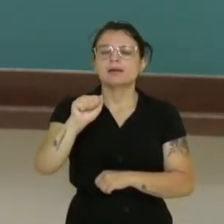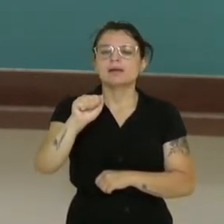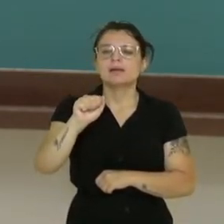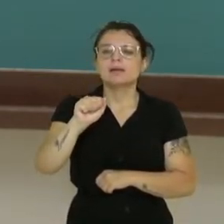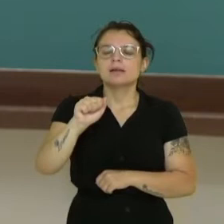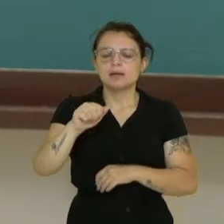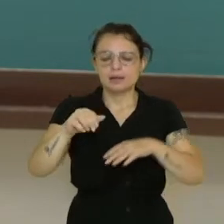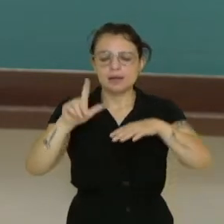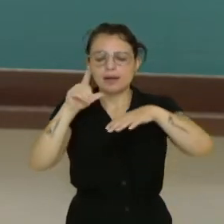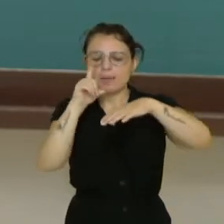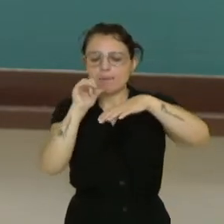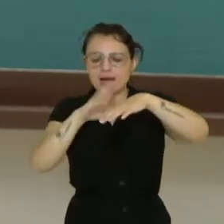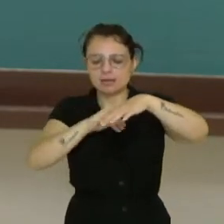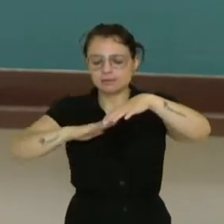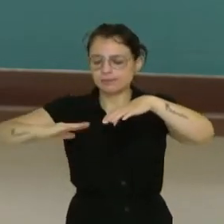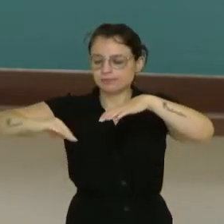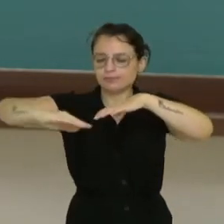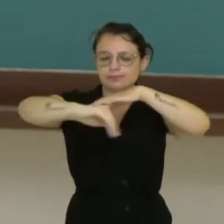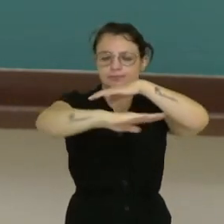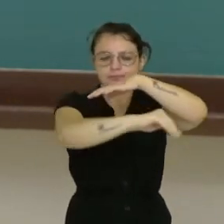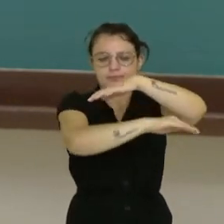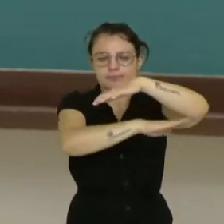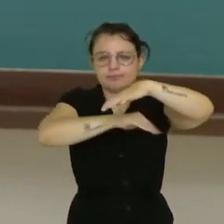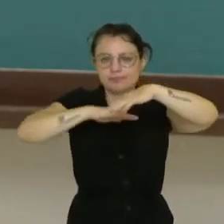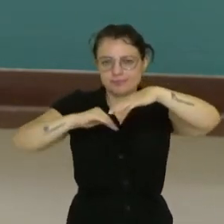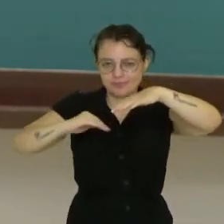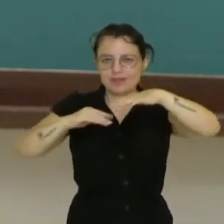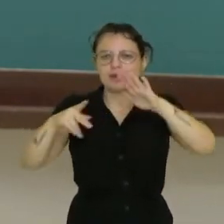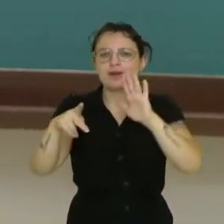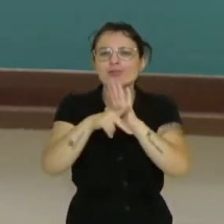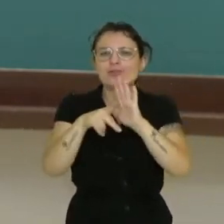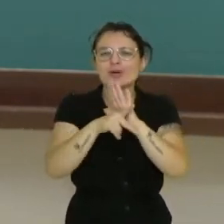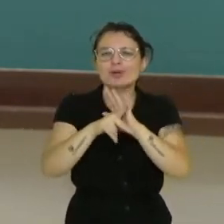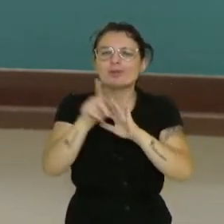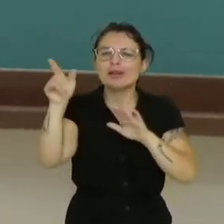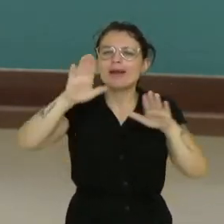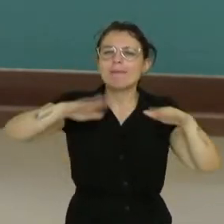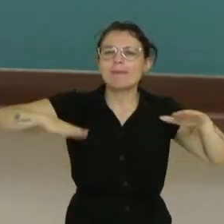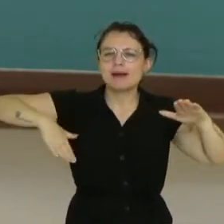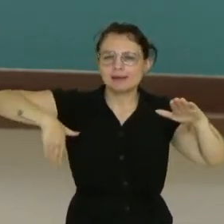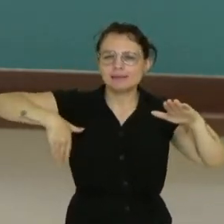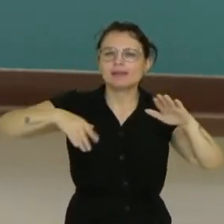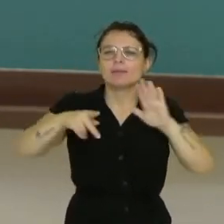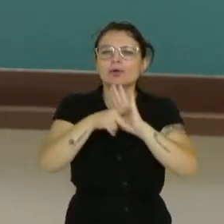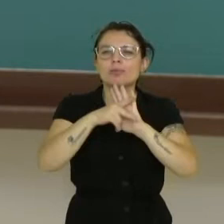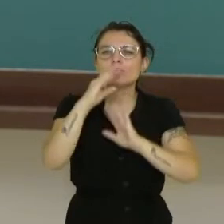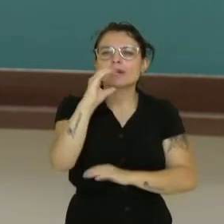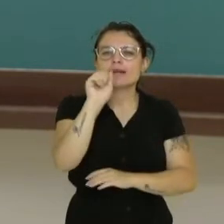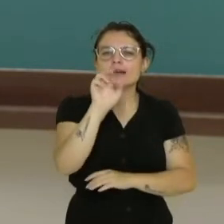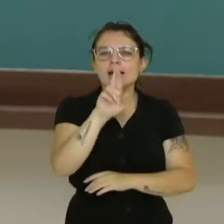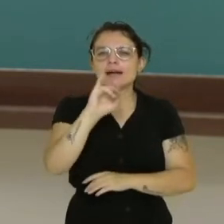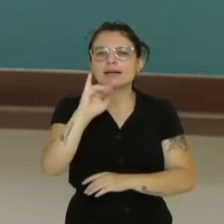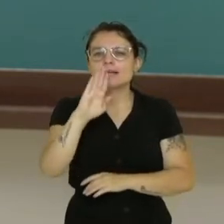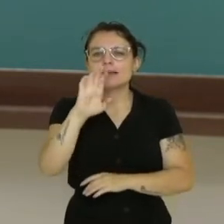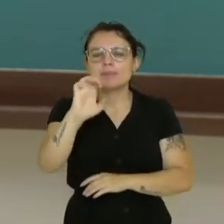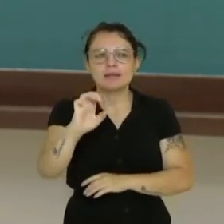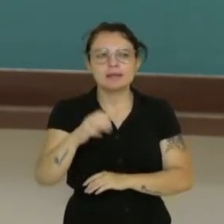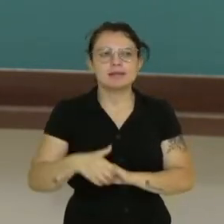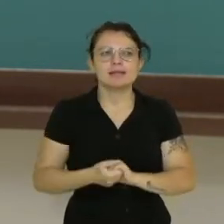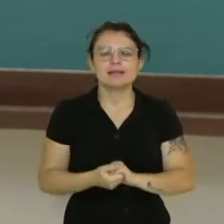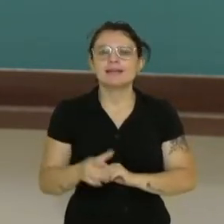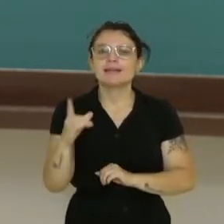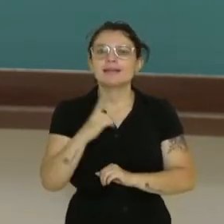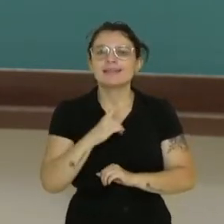por ilhas no Mar do Caribe, naquela região ali do Mar do Caribe, onde se passa, inclusive, o filme